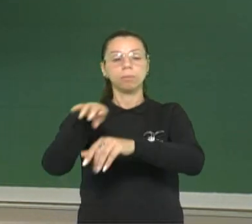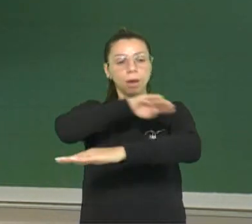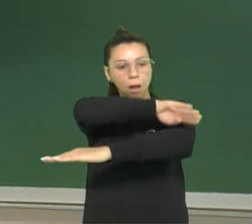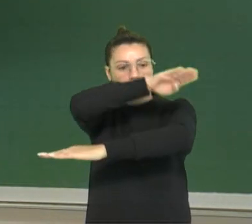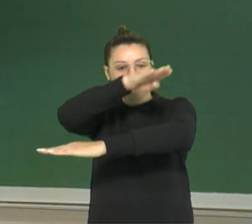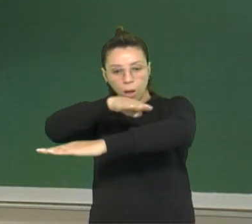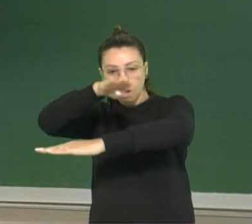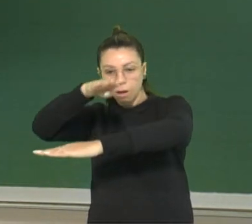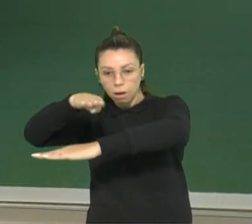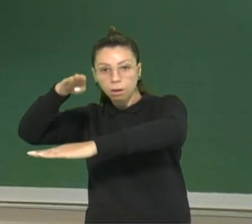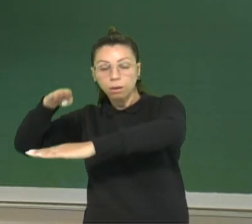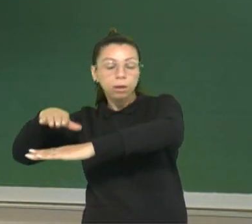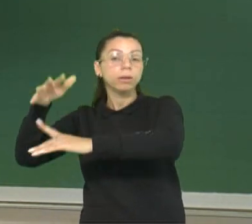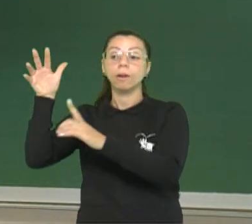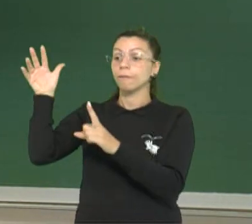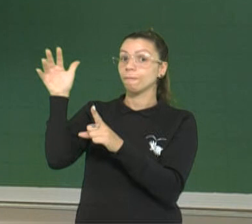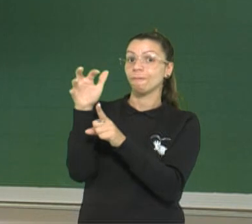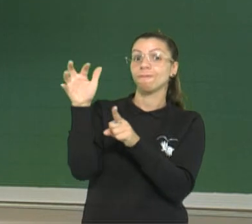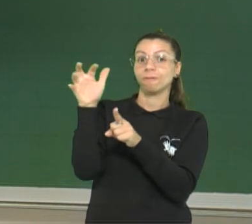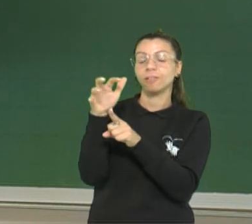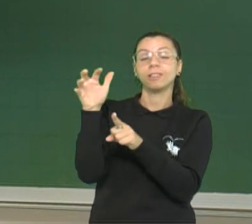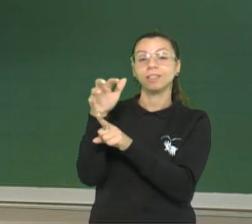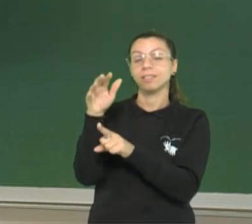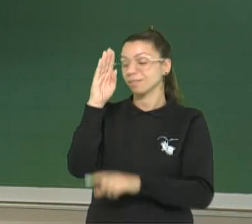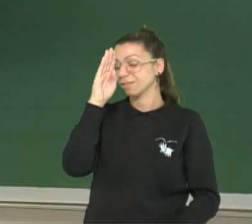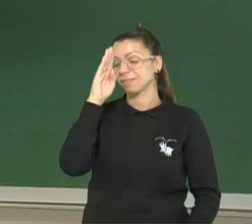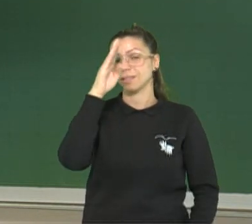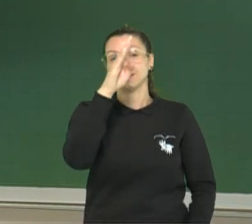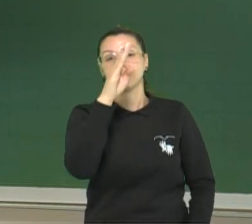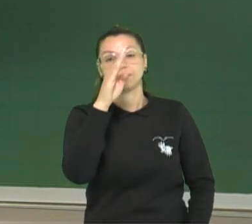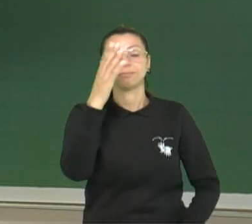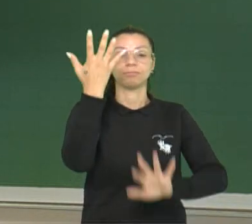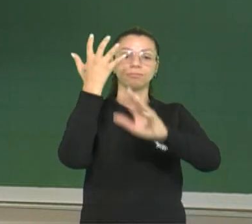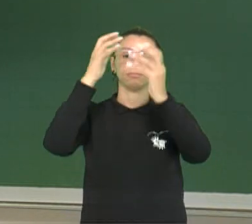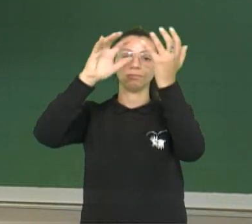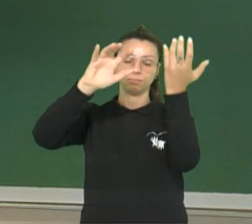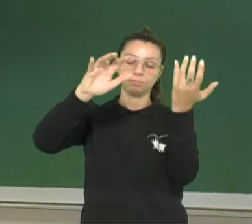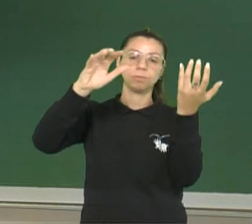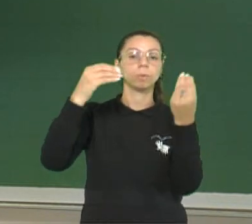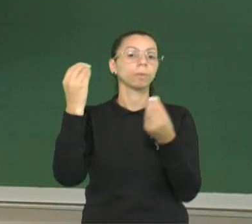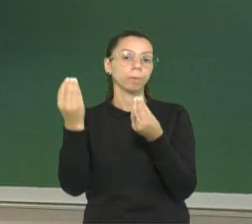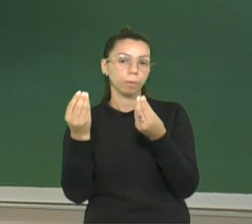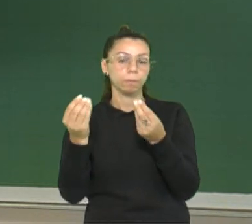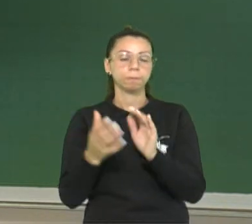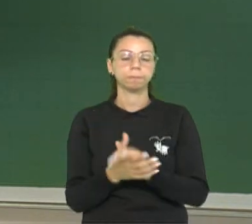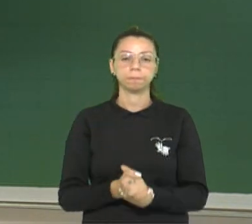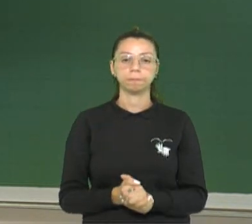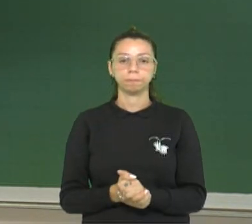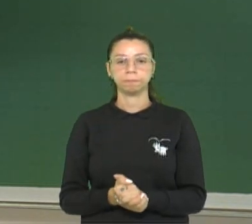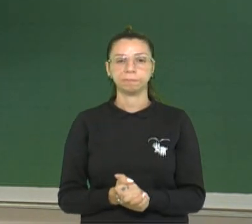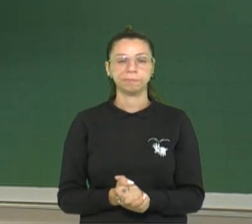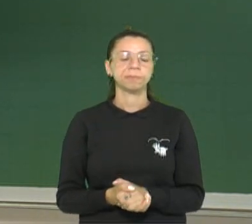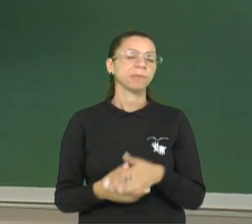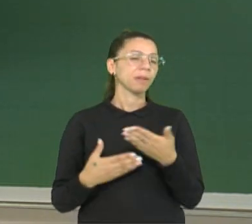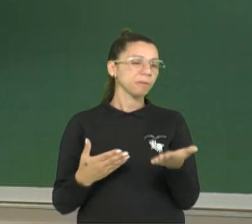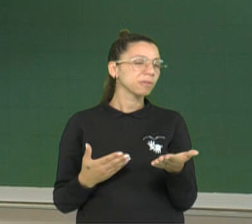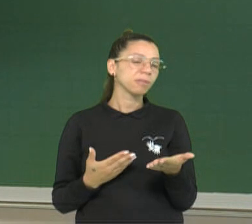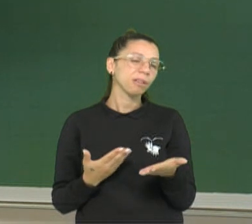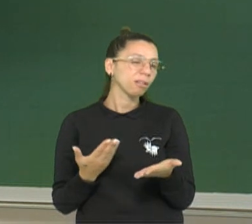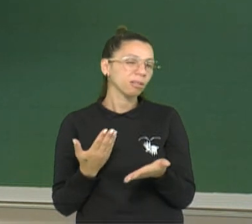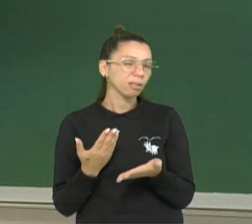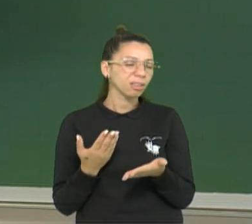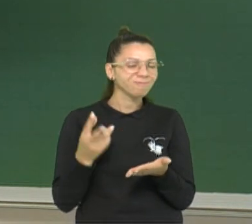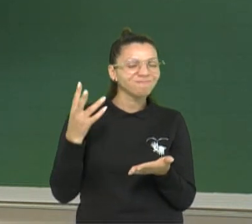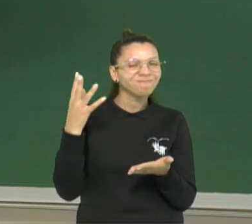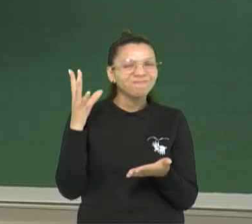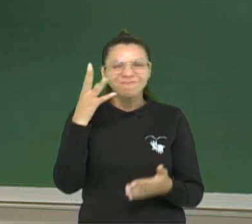vão influenciar diretamente nas condições climáticas. E para você que não se lembra direito ou não está